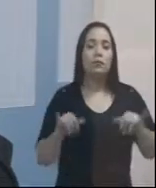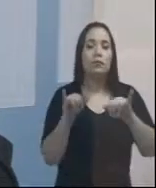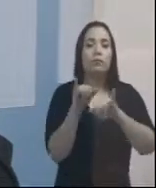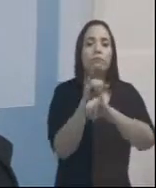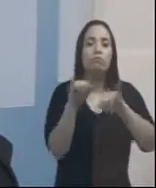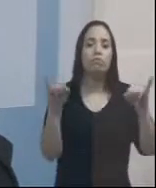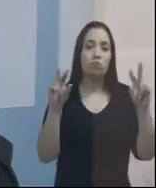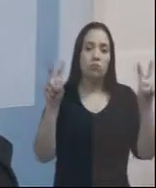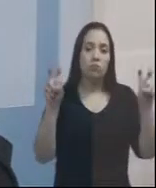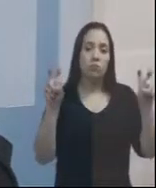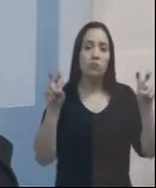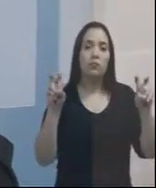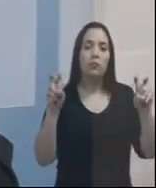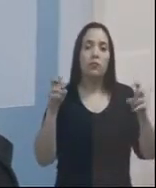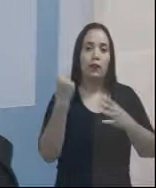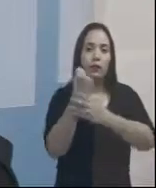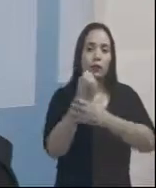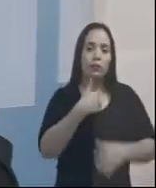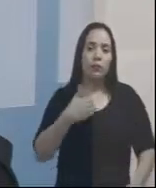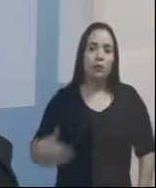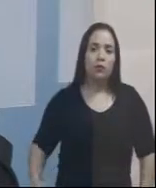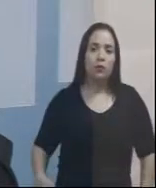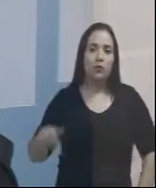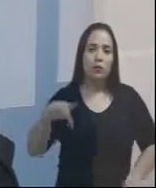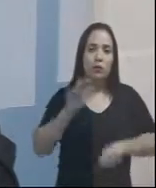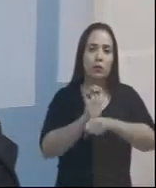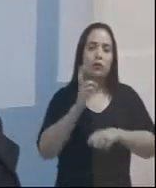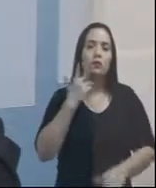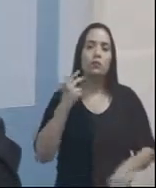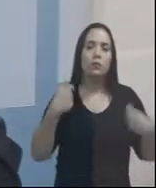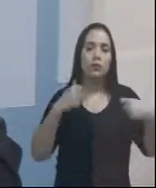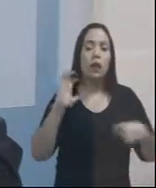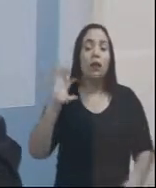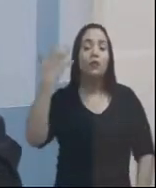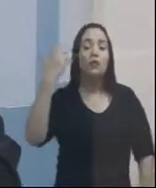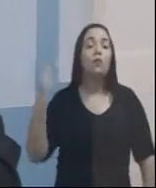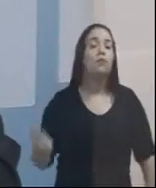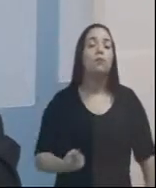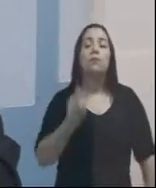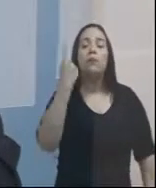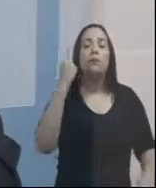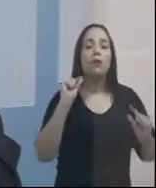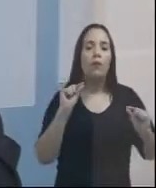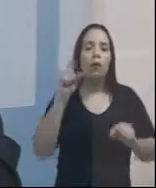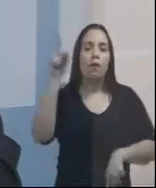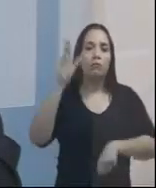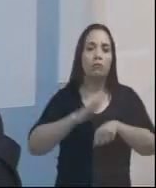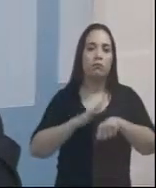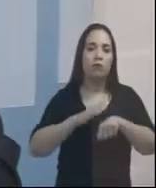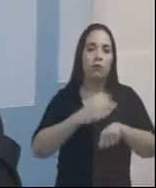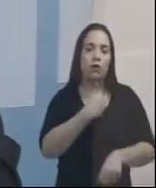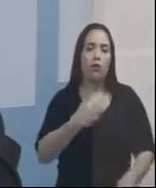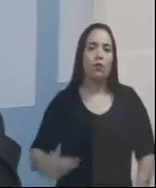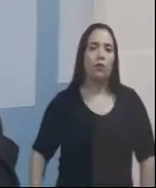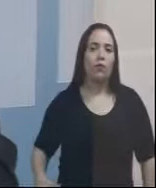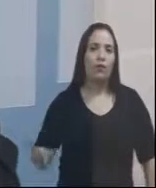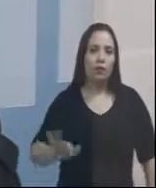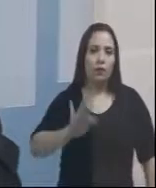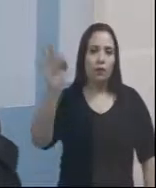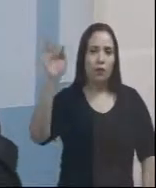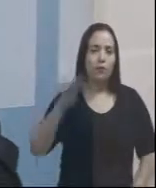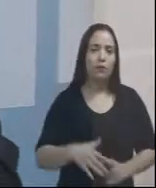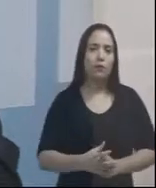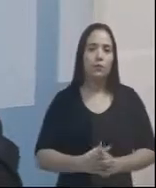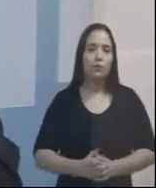questão da segurança pública do Estado do Ceará tinha que ser resolvida primeiro no governo federal. Tá?